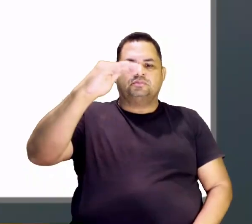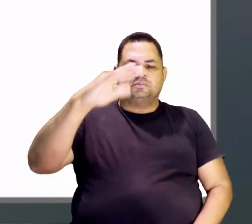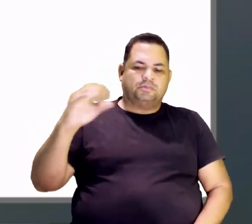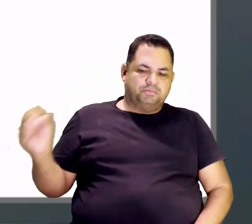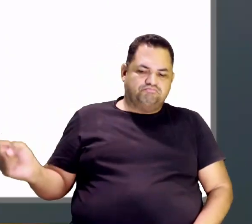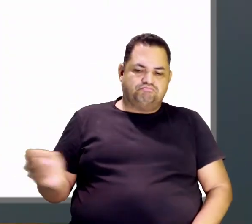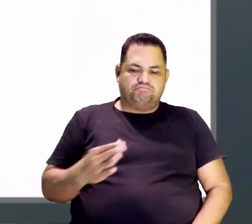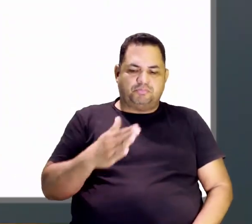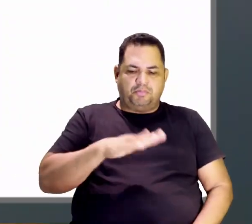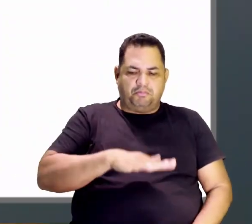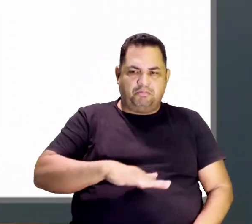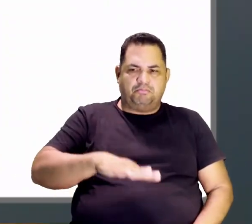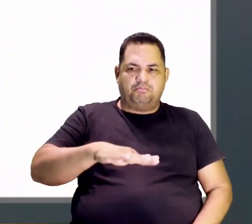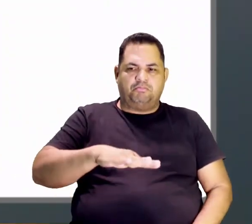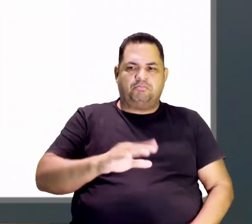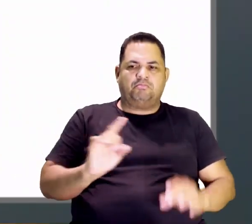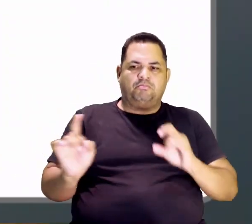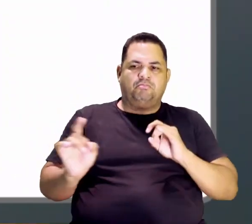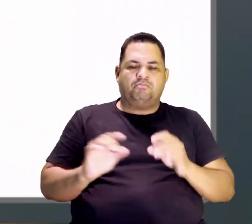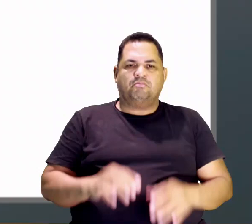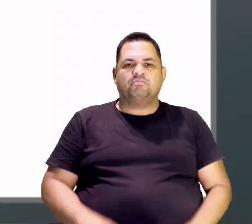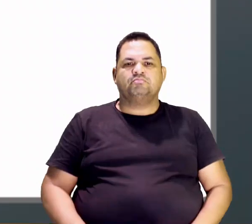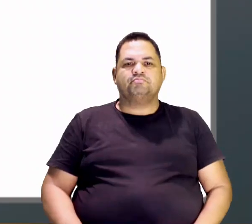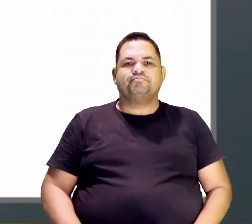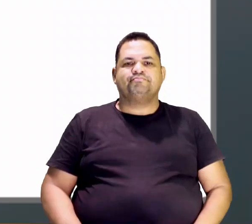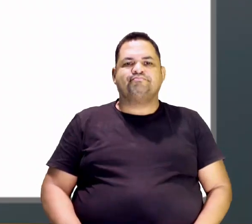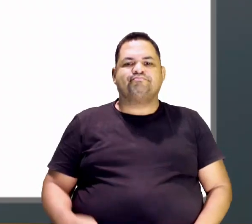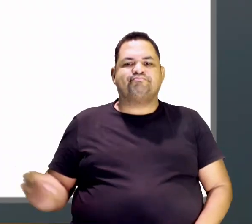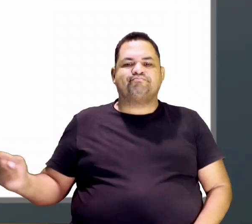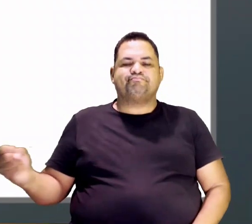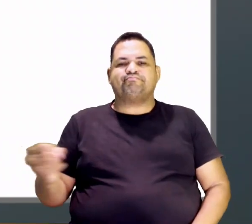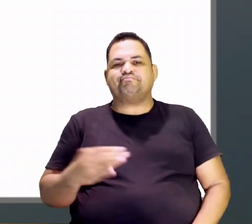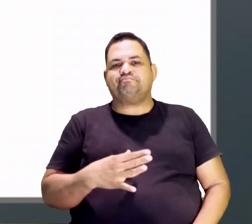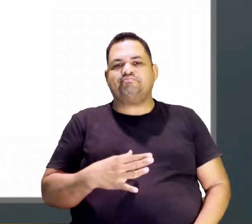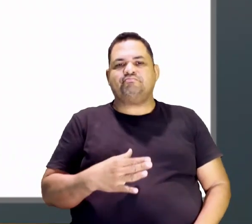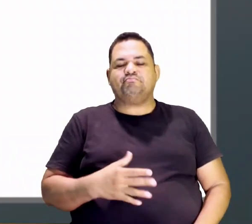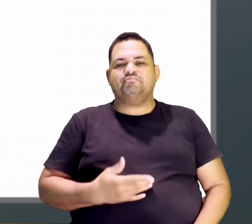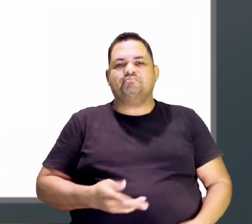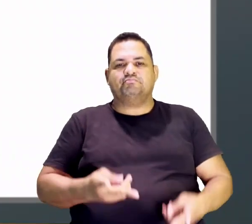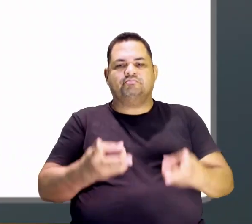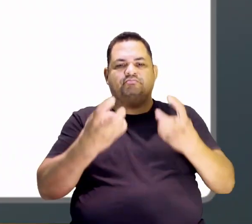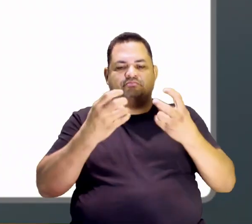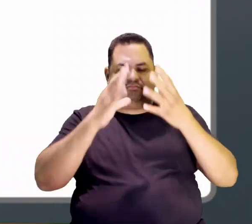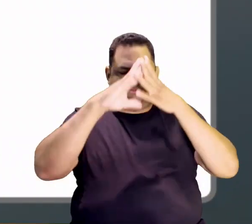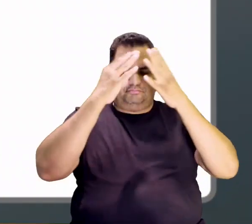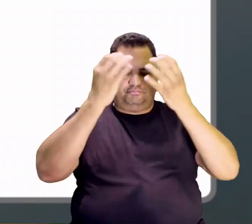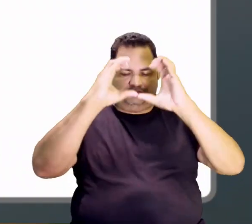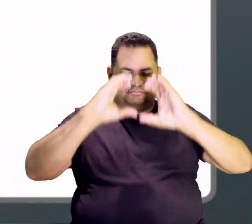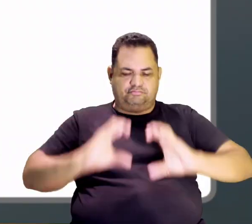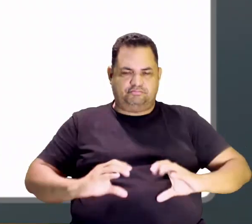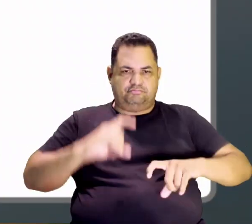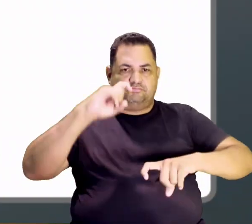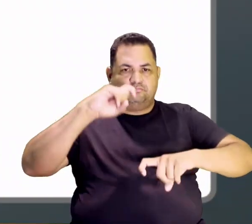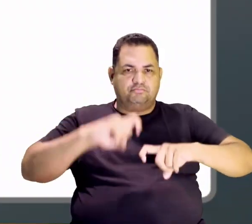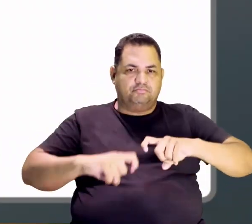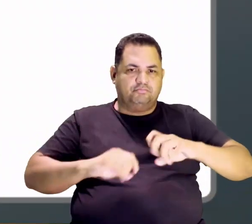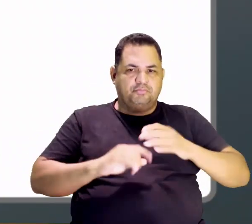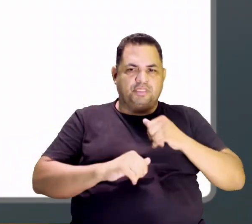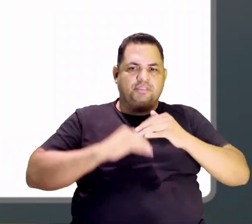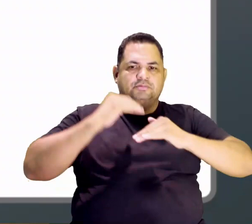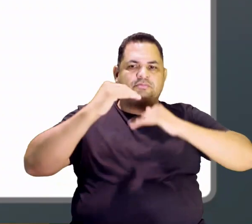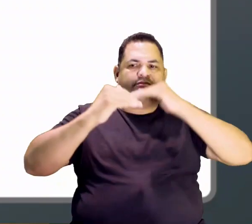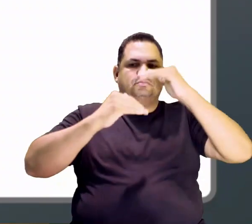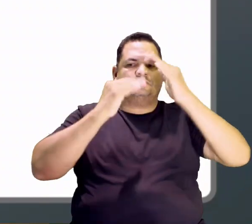característica é de um jovem adolescente, né? A gente percebe os comportamentos sexuais, né? Esse amadurecimento, a